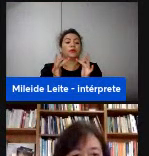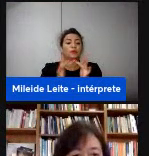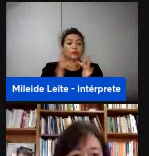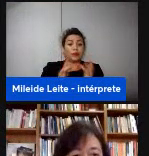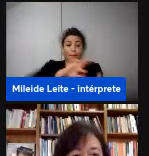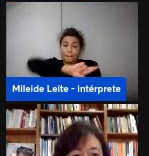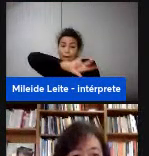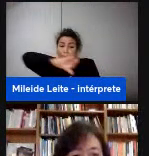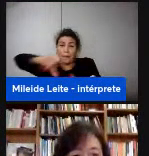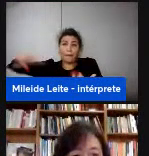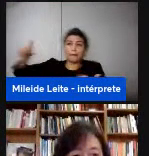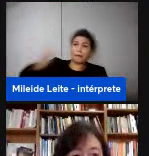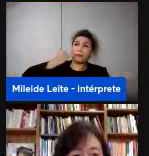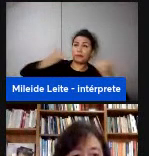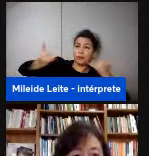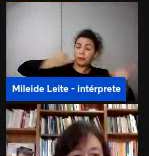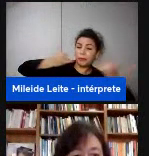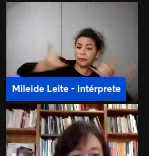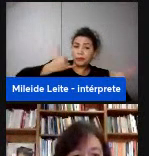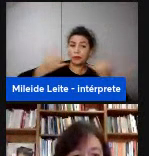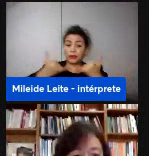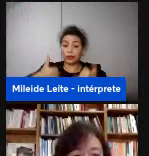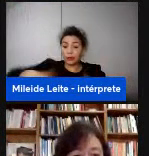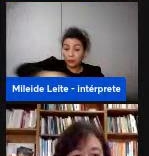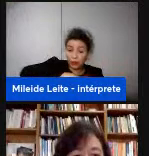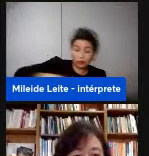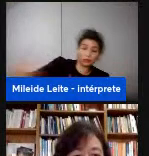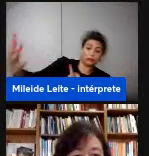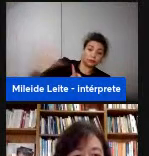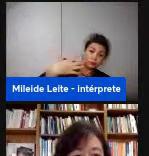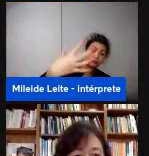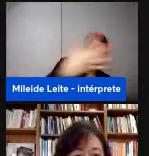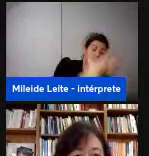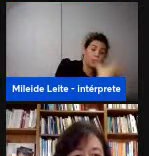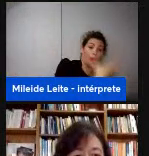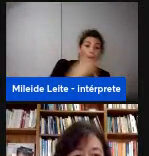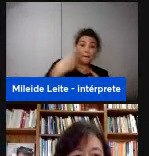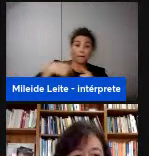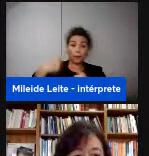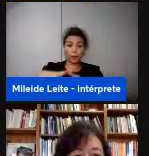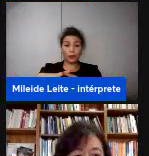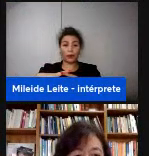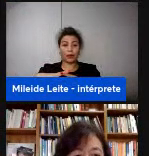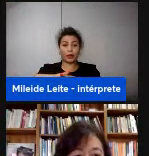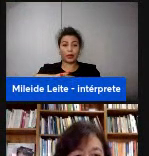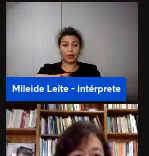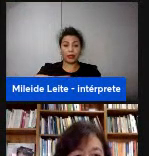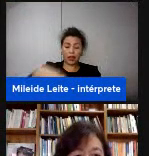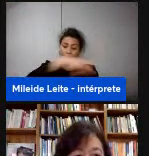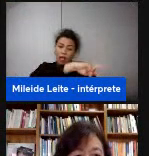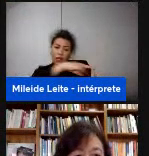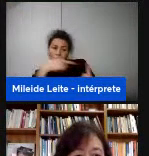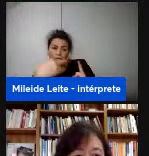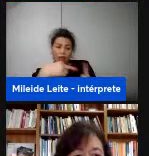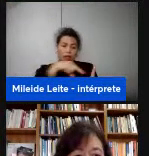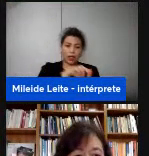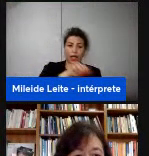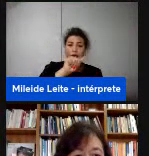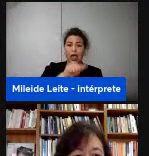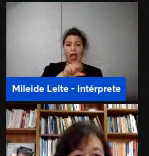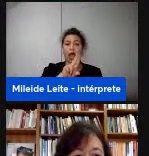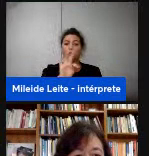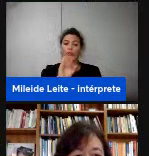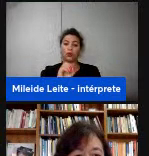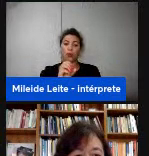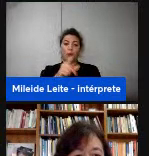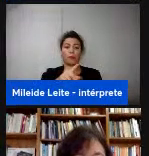multitude de informação, né, que o ambiente me oferece. Porque dentro da perspectiva autopoética, né,